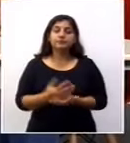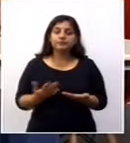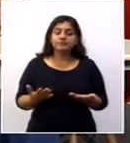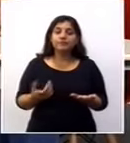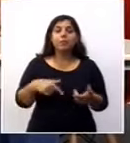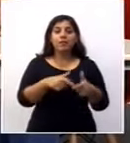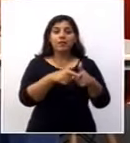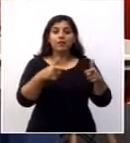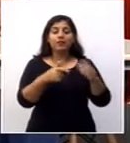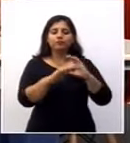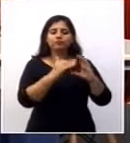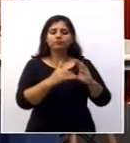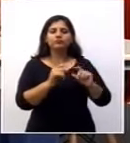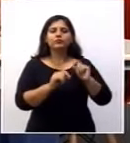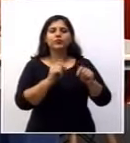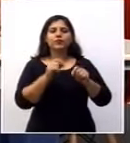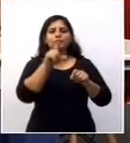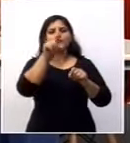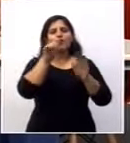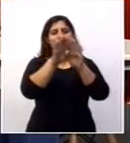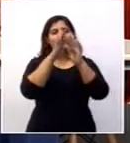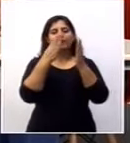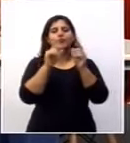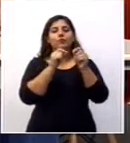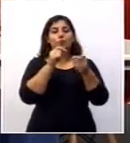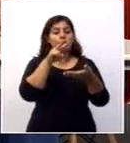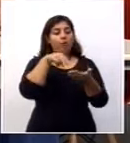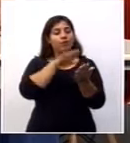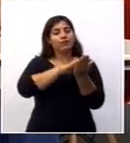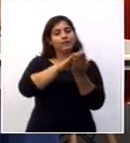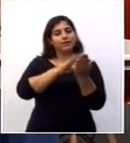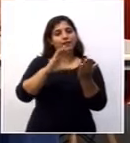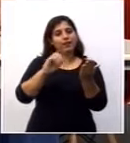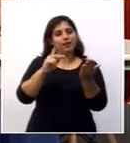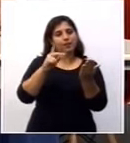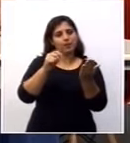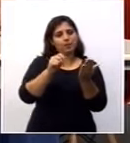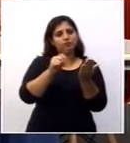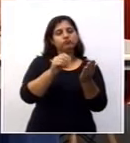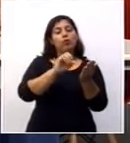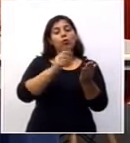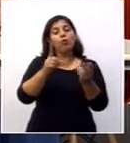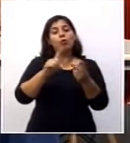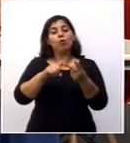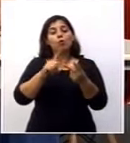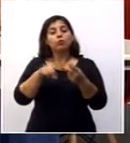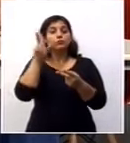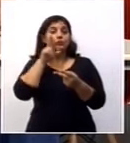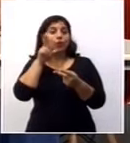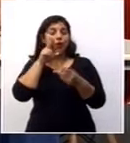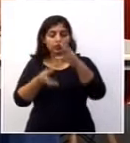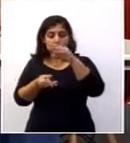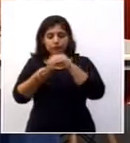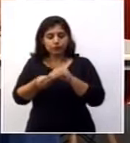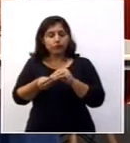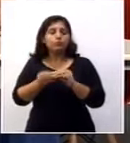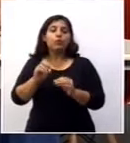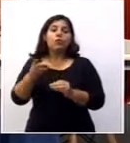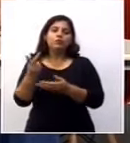A maioria escolhe o livro observando a capa, outros a sinopse e outros